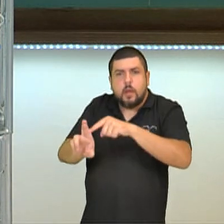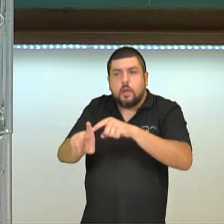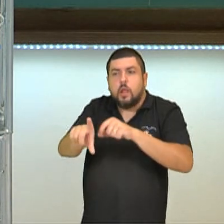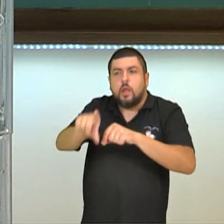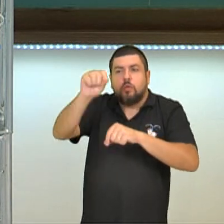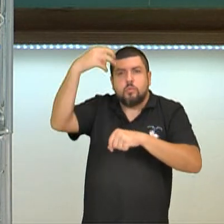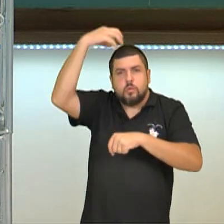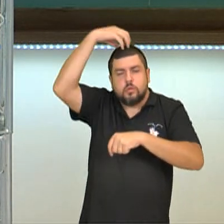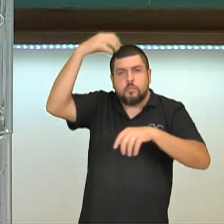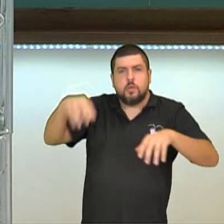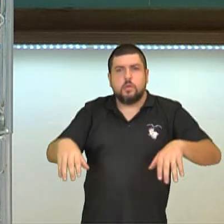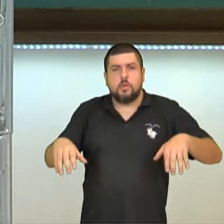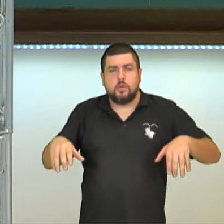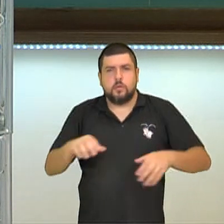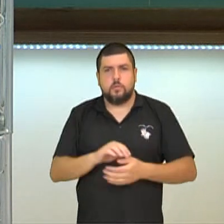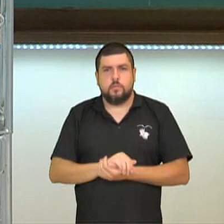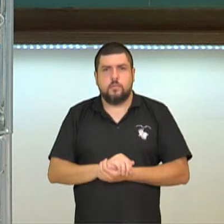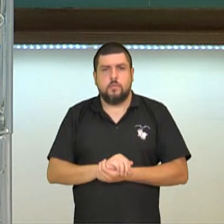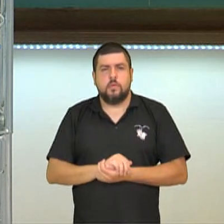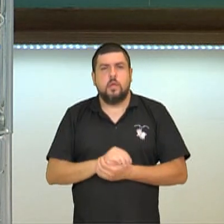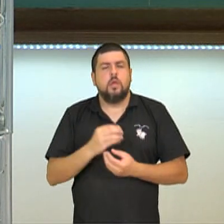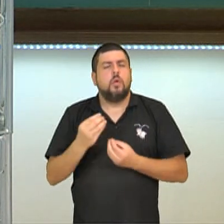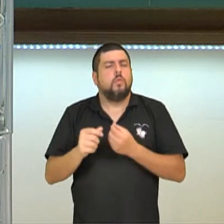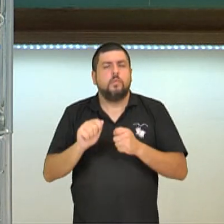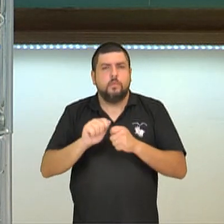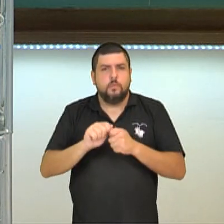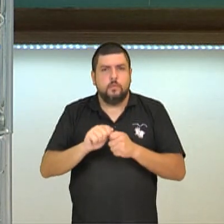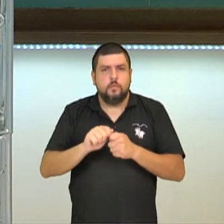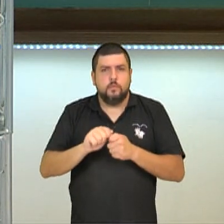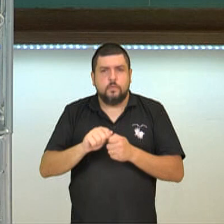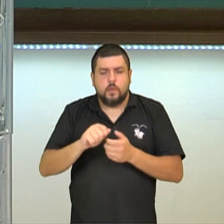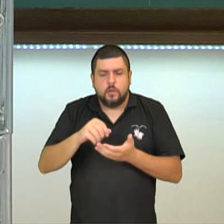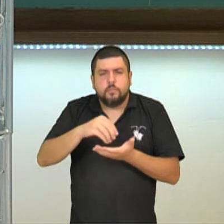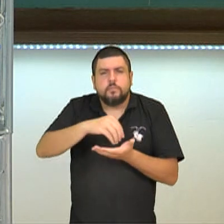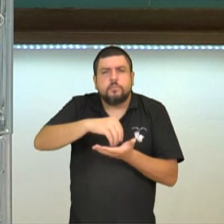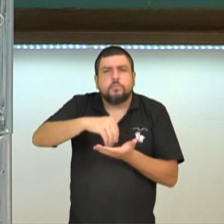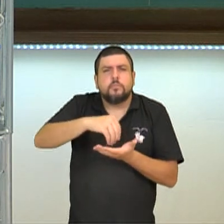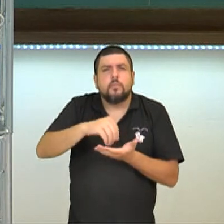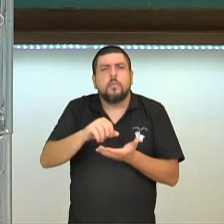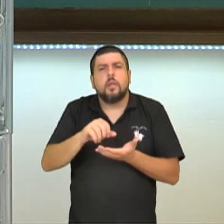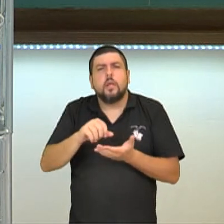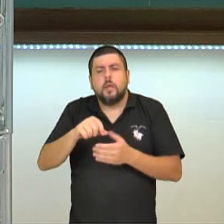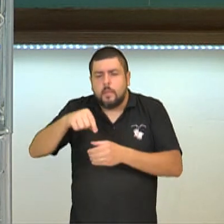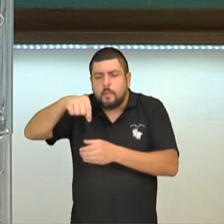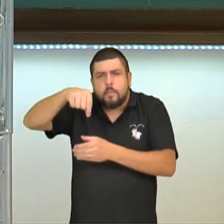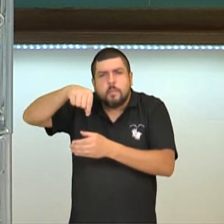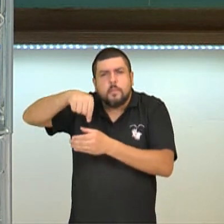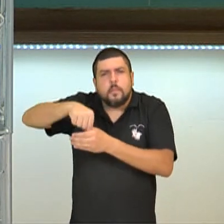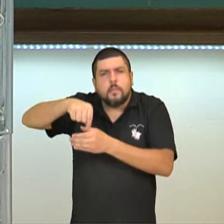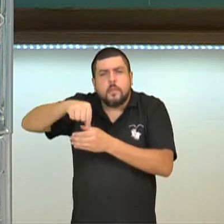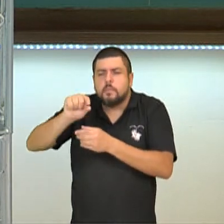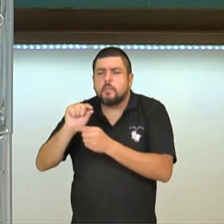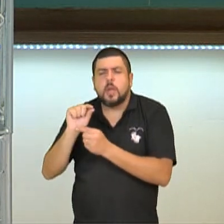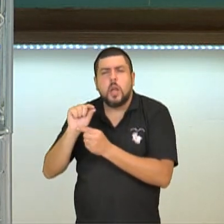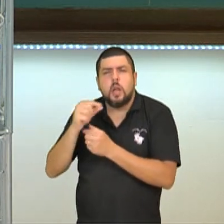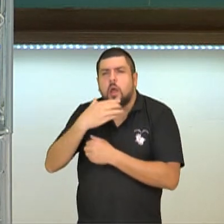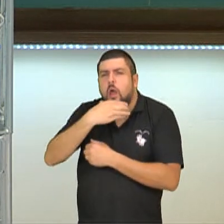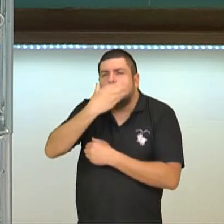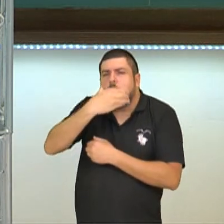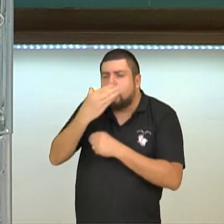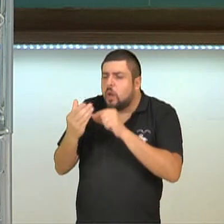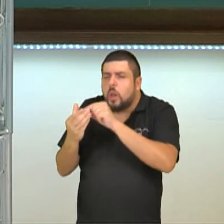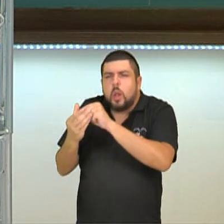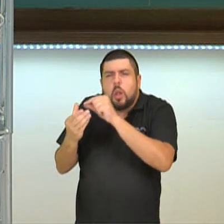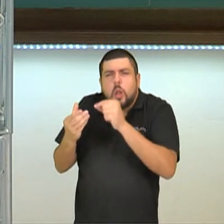uma votação, jogavam sementes de cereais, podia ser sorgo inclusive, ao chão, com uma ideia de fazer